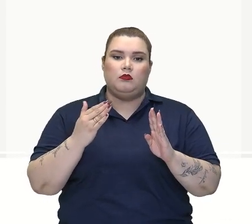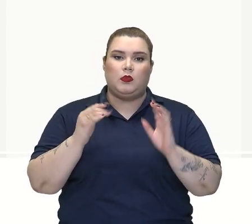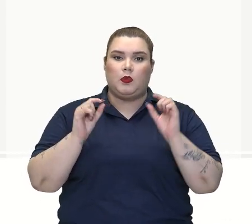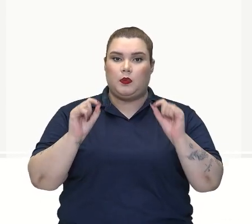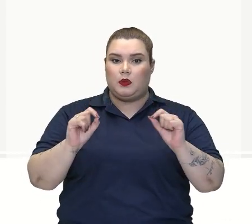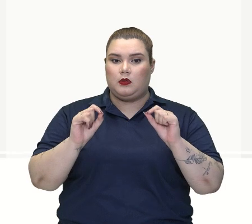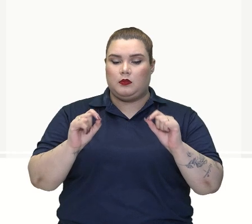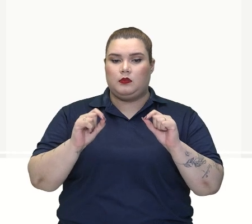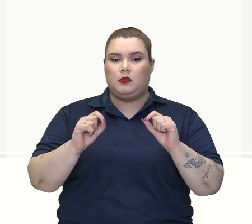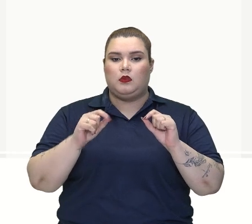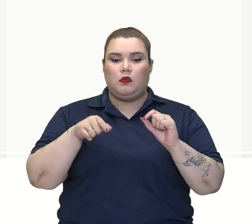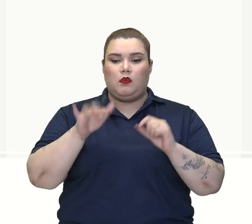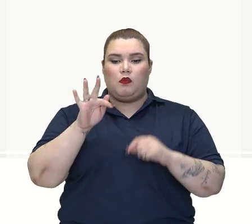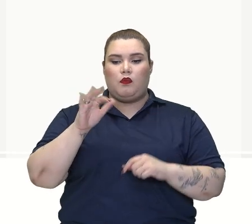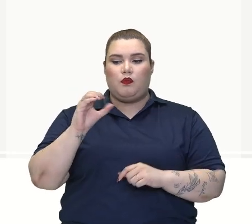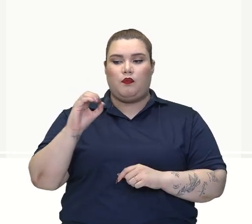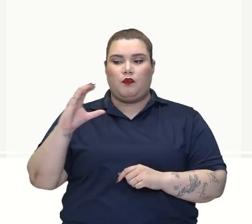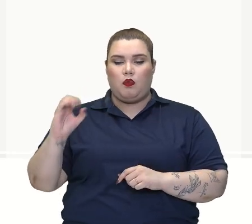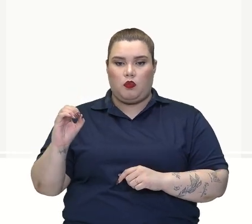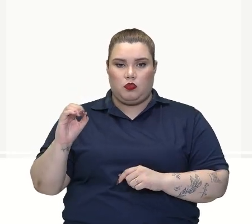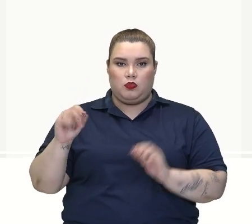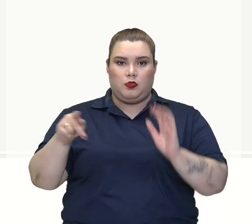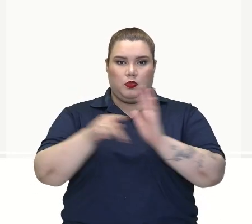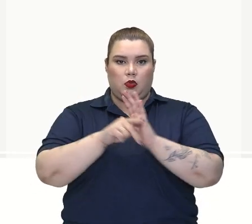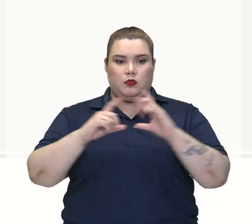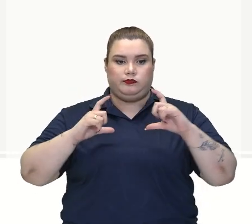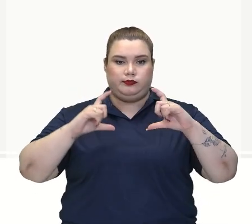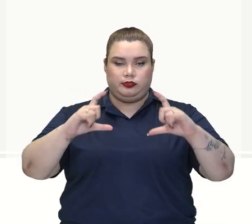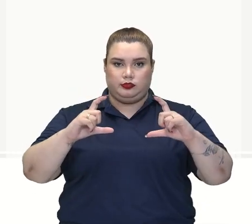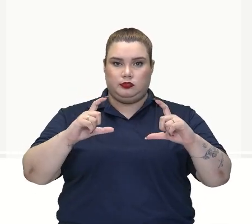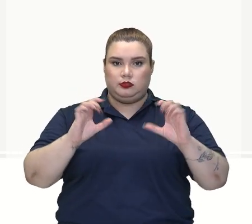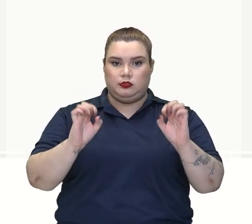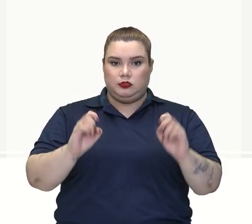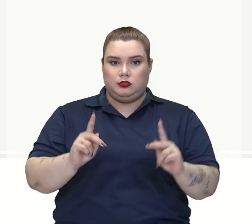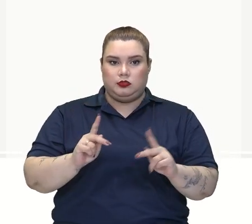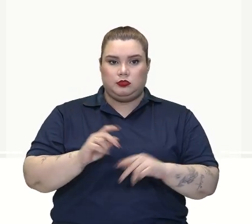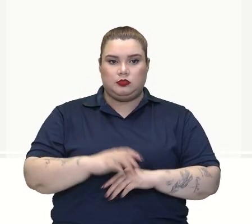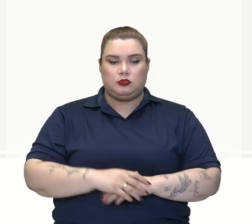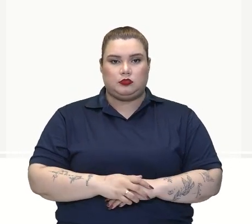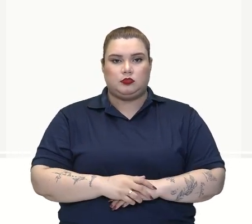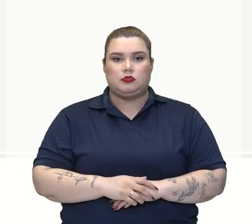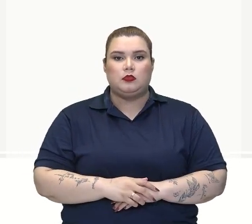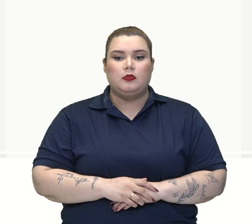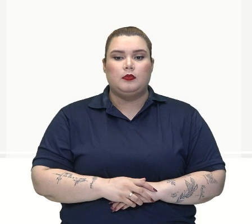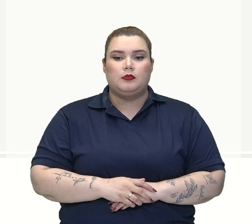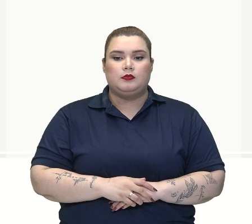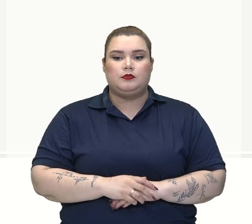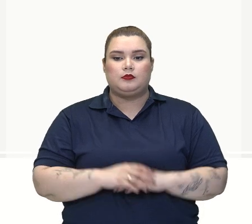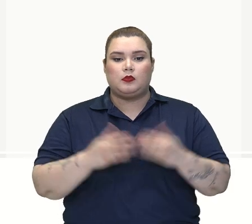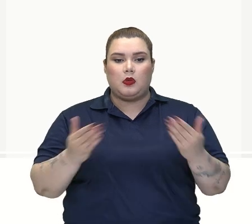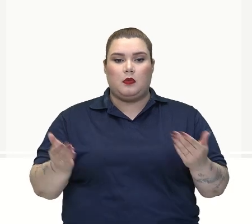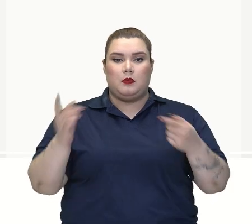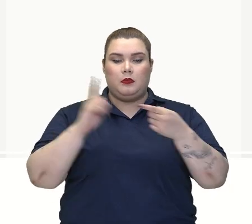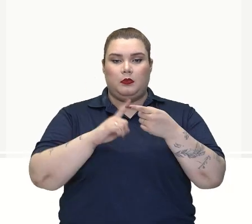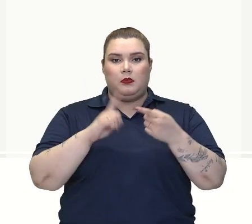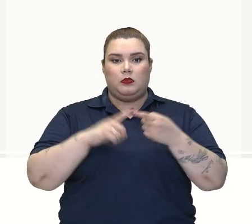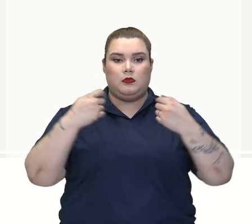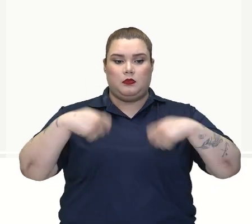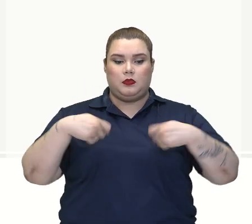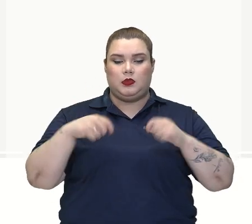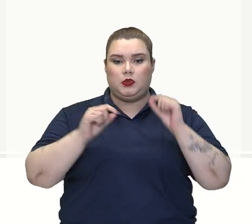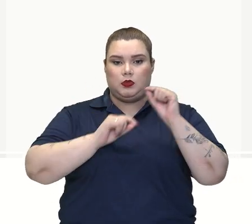os focos, né? Os focos dessa elipse, tá? Então, a primeira coisa que a gente precisa fazer